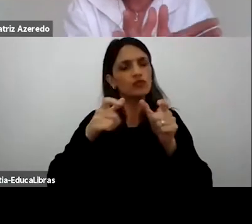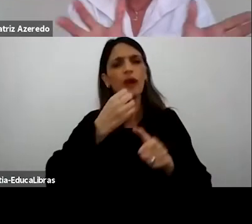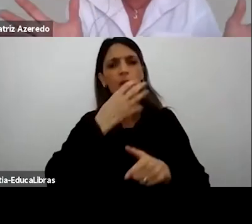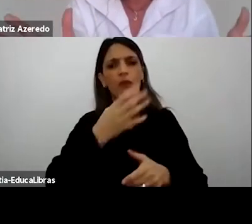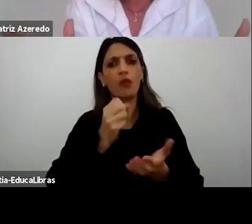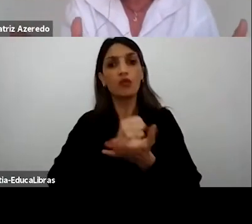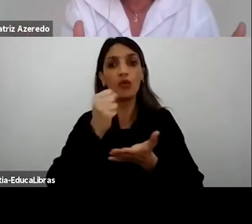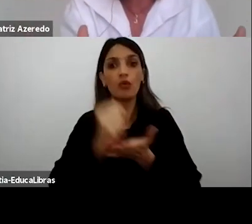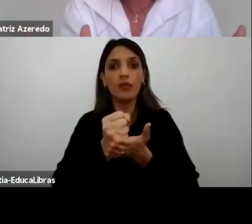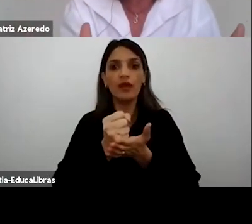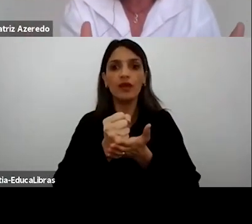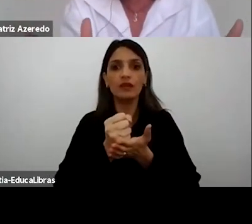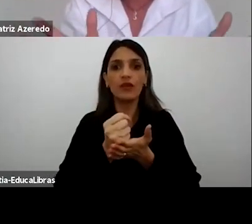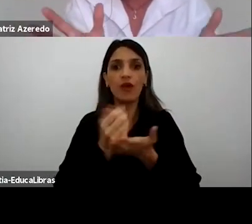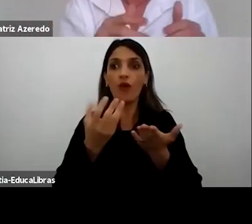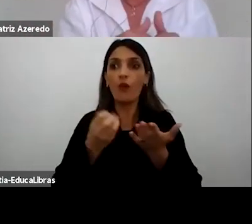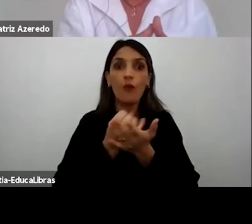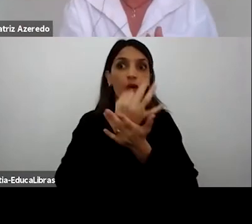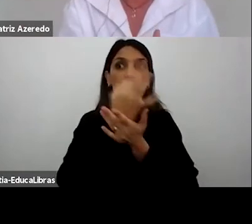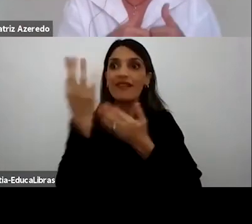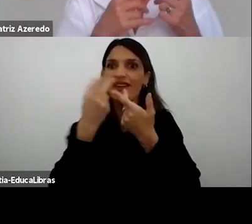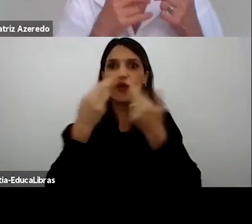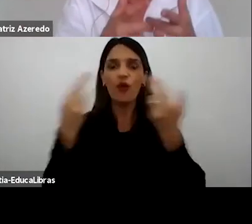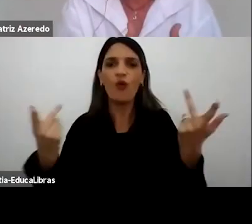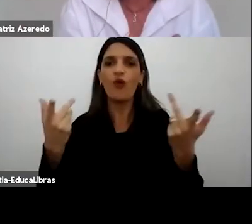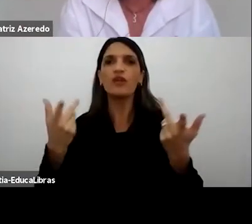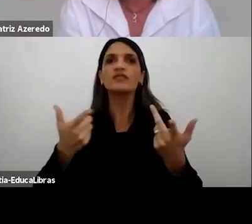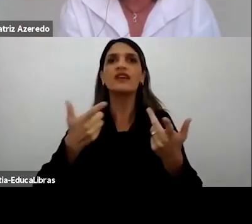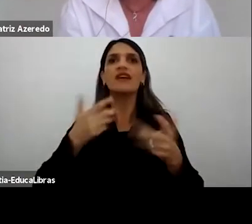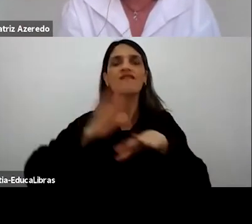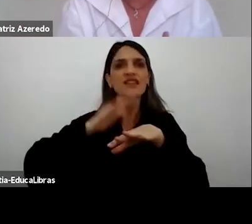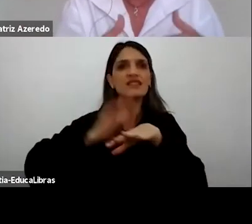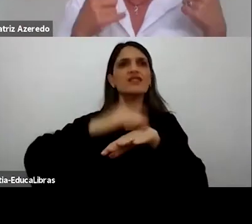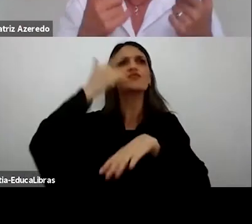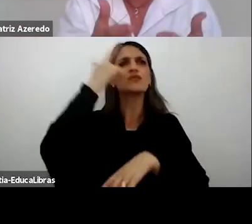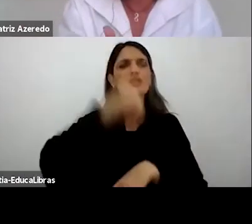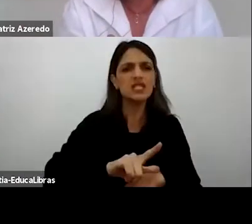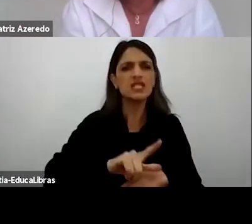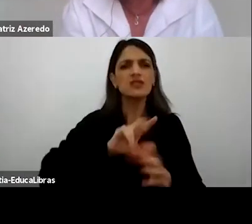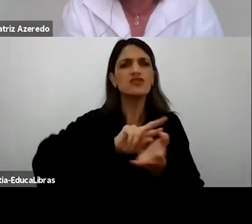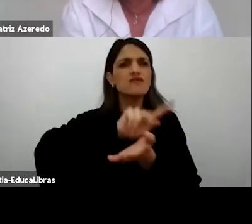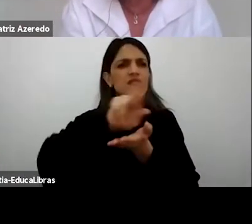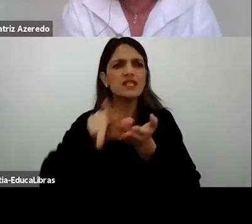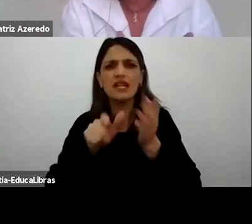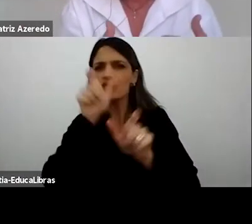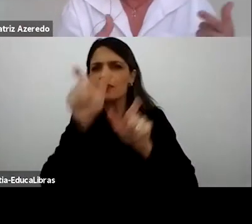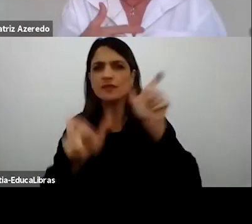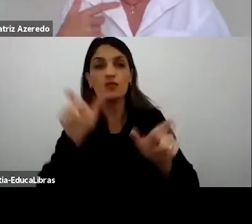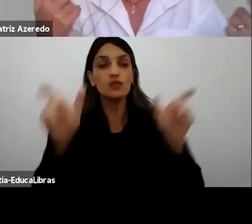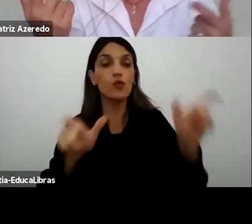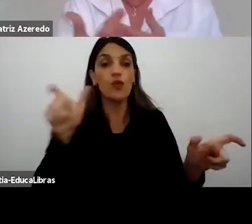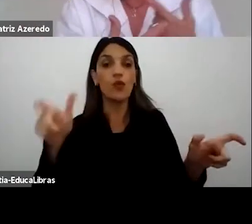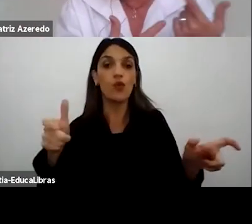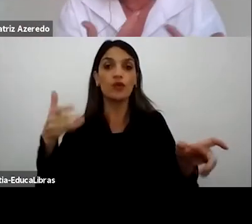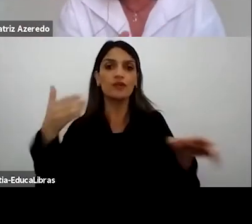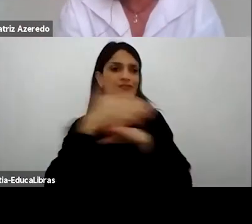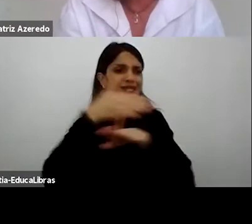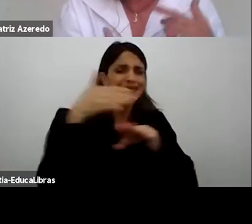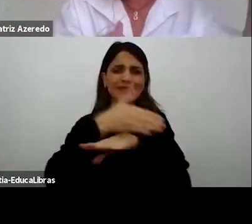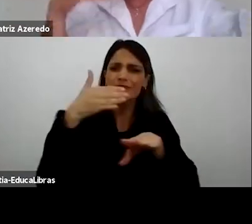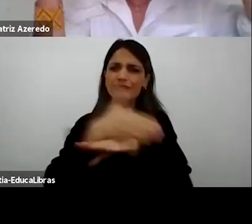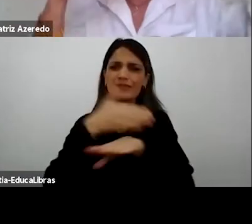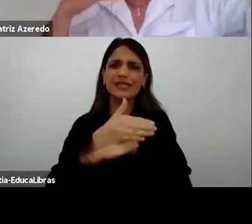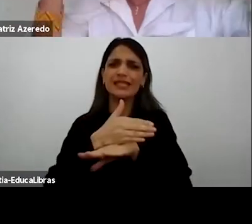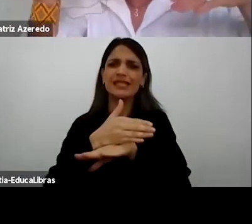provoca. Olha só quanta coisa tem na mão, olha só a diversidade de atores, novos atores que chegaram, diferentes formas